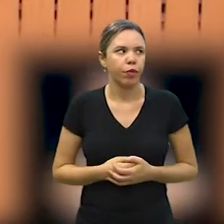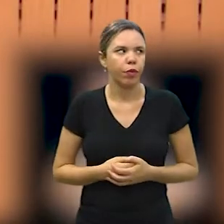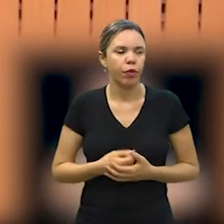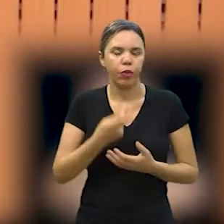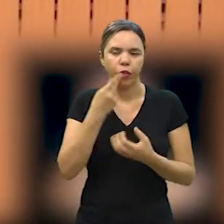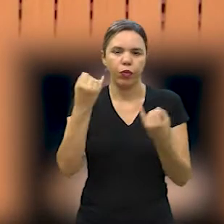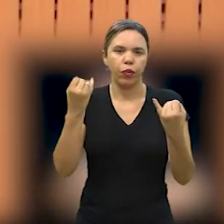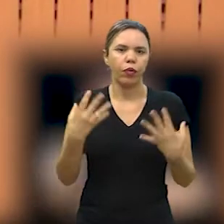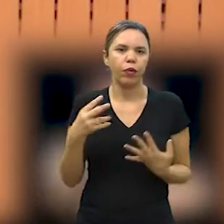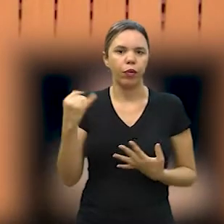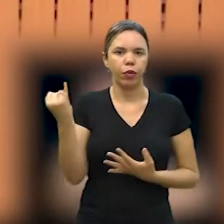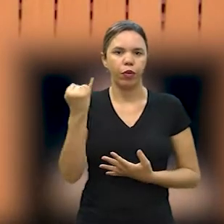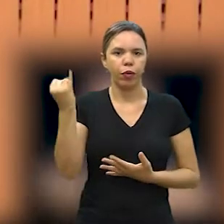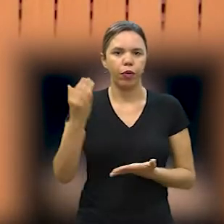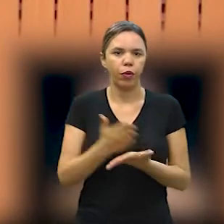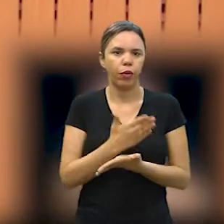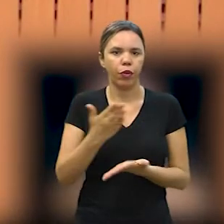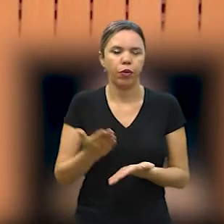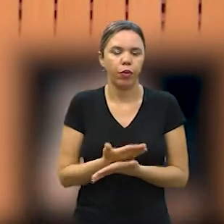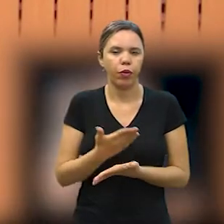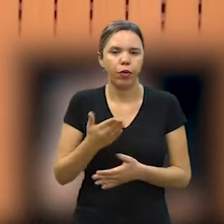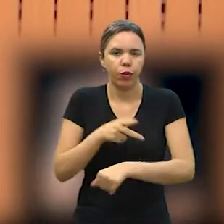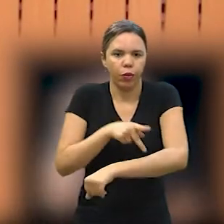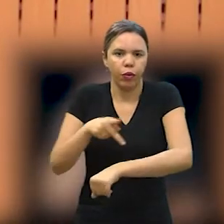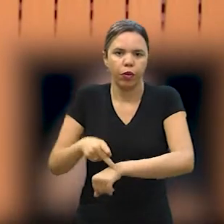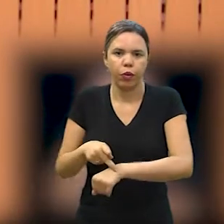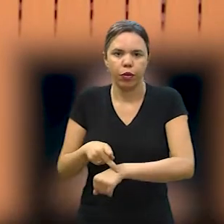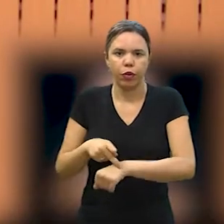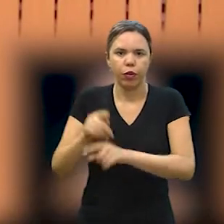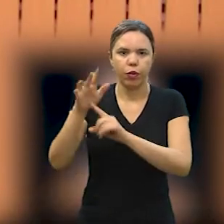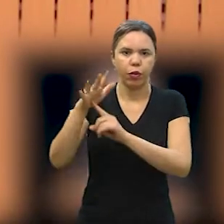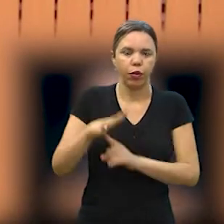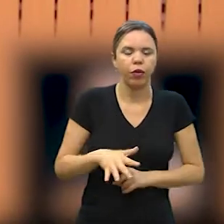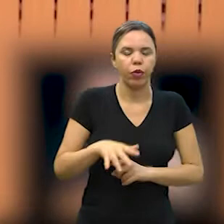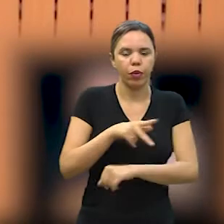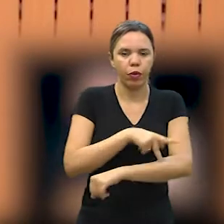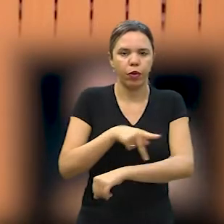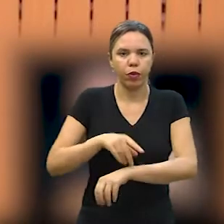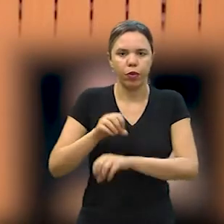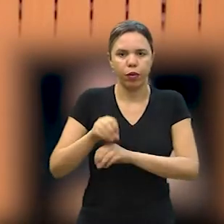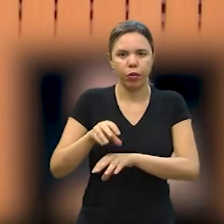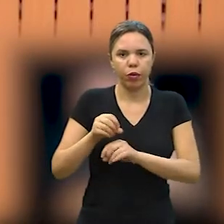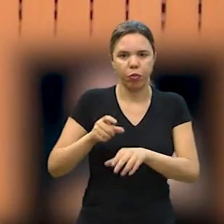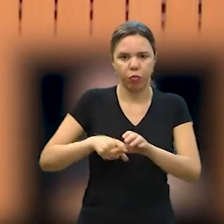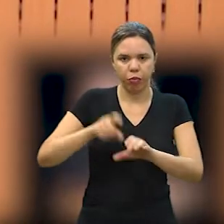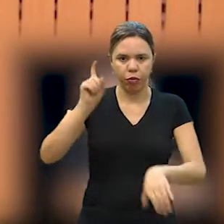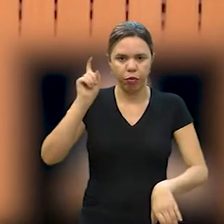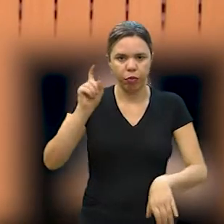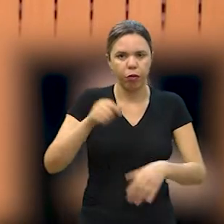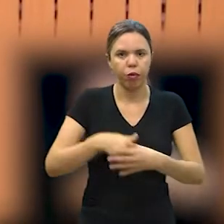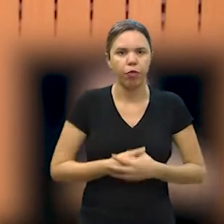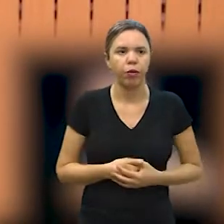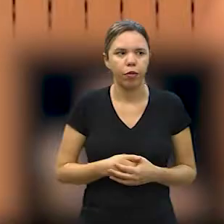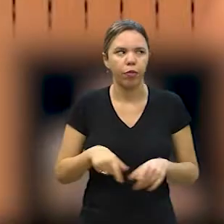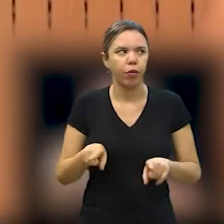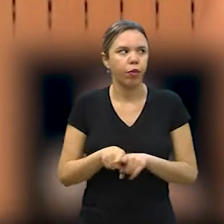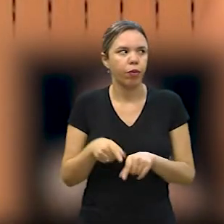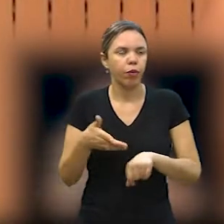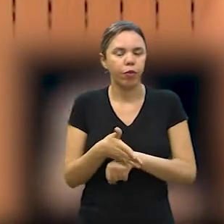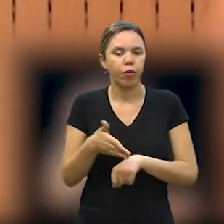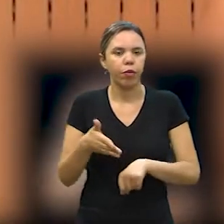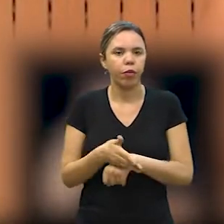e ressaltou a importância dos livros Pedagogia do Oprimido e Pedagogia da Autonomia